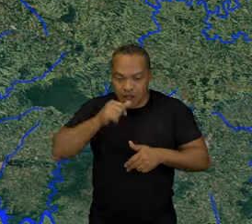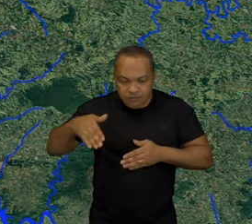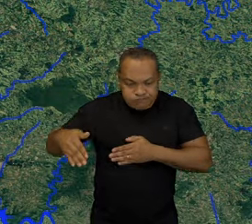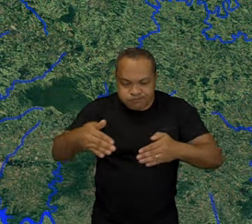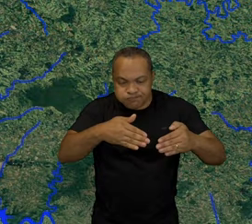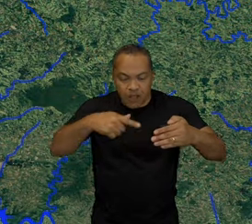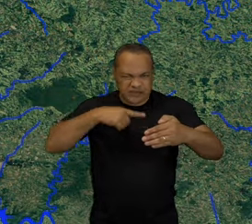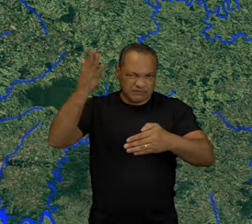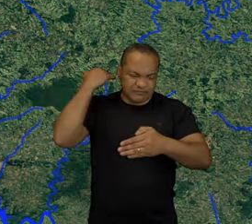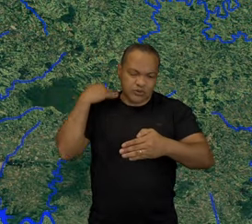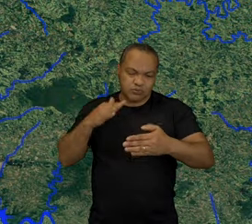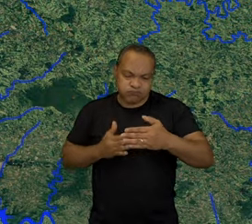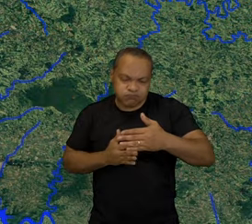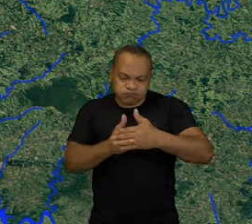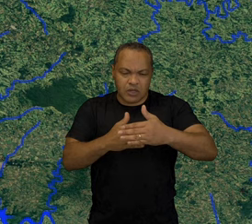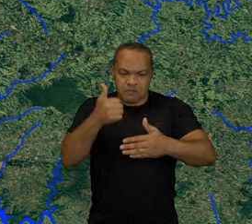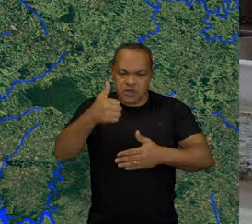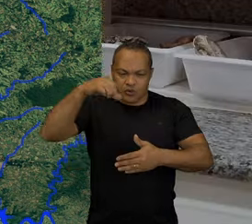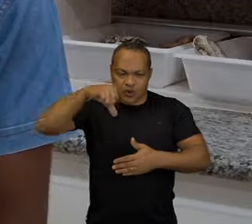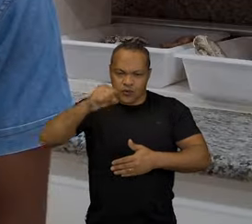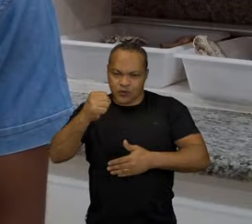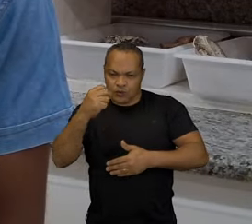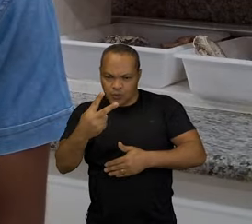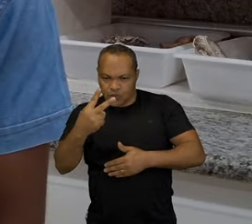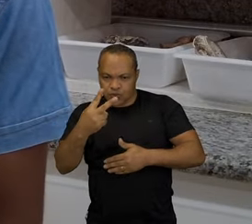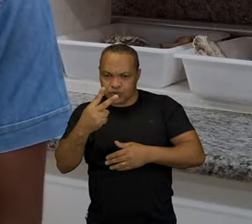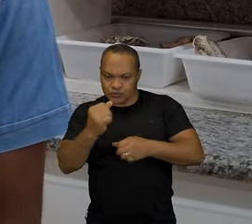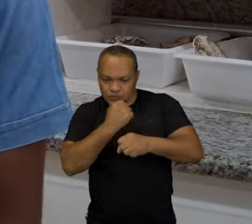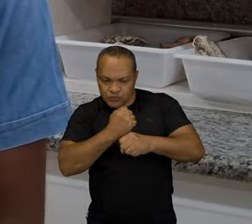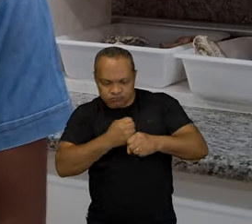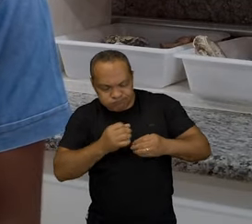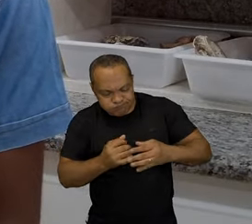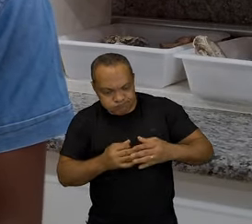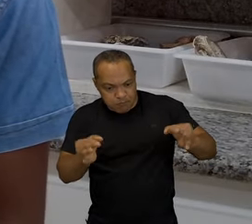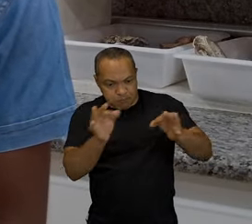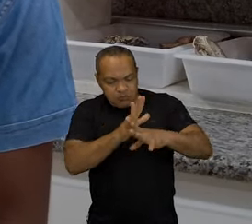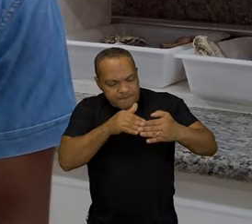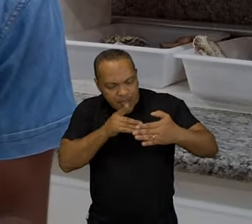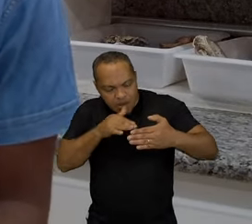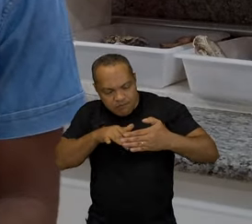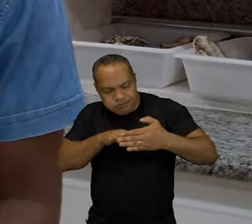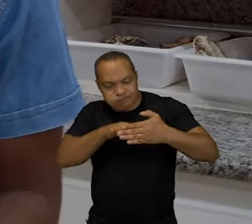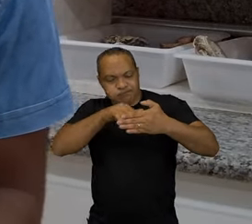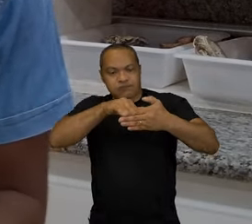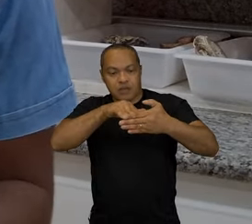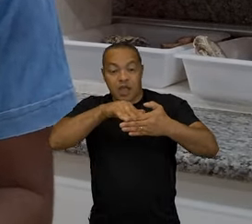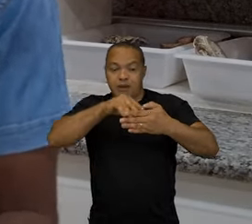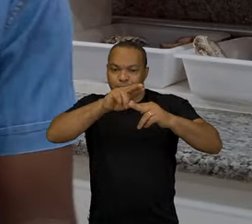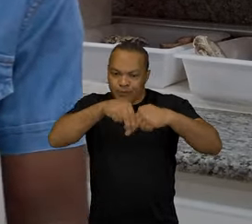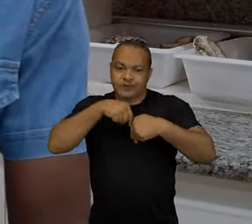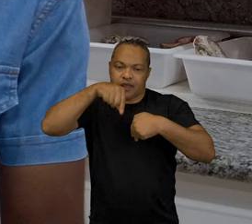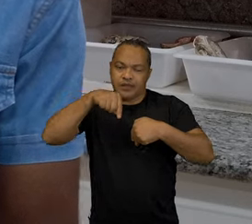foi inundado em 1972, né, logo após a construção da usina hidrelétrica de Itaipu, e aí por conta disso